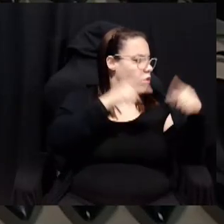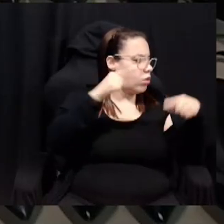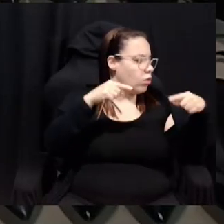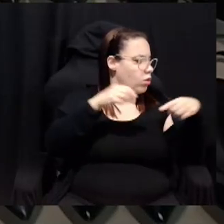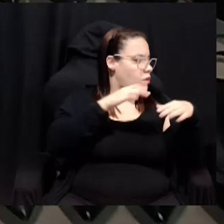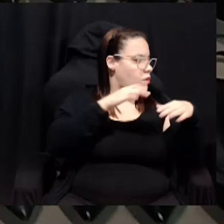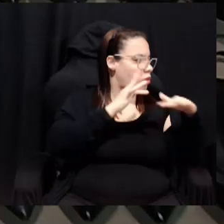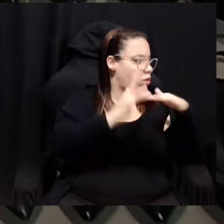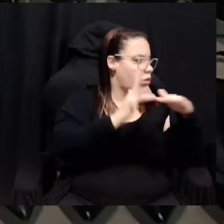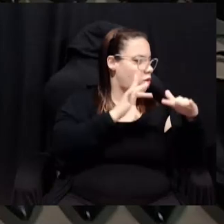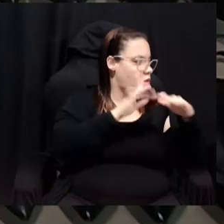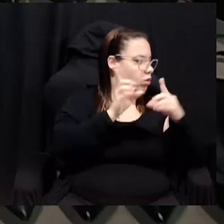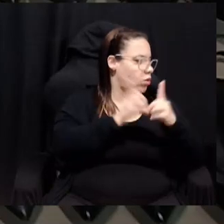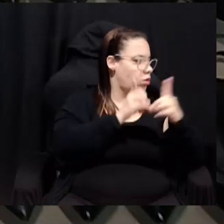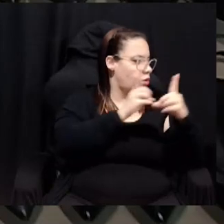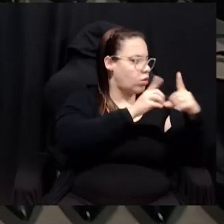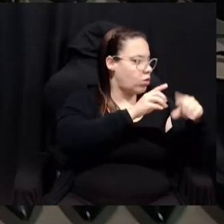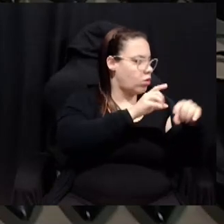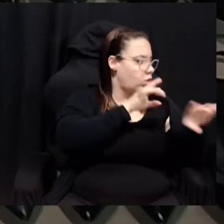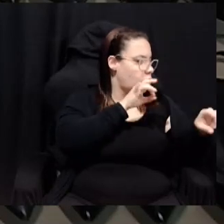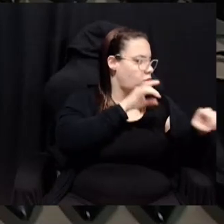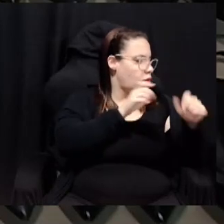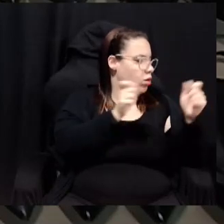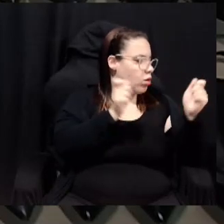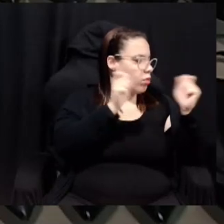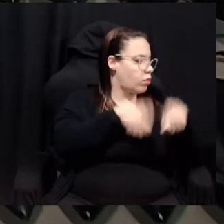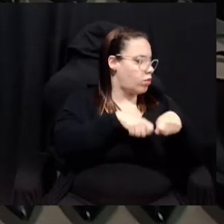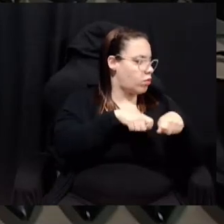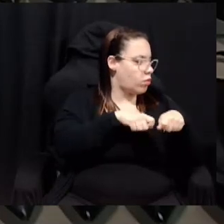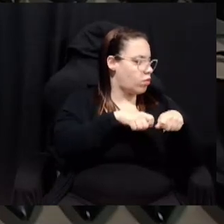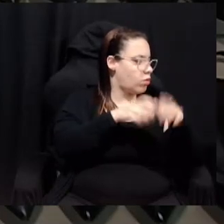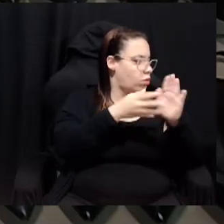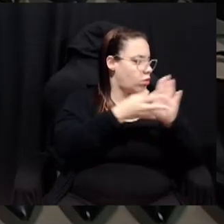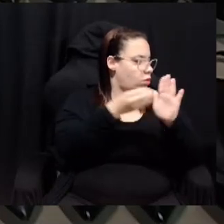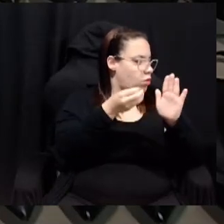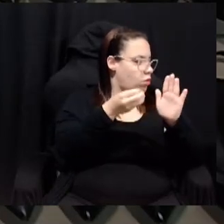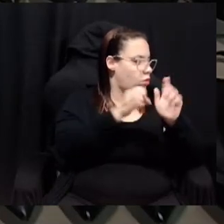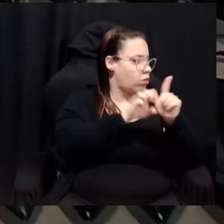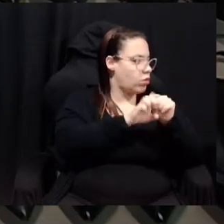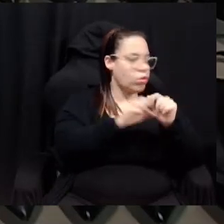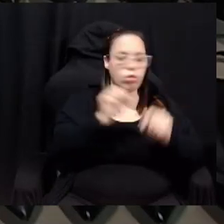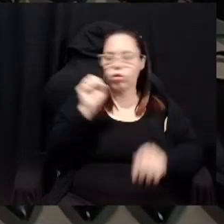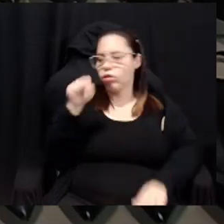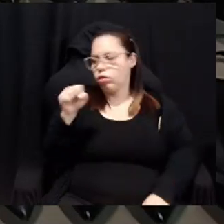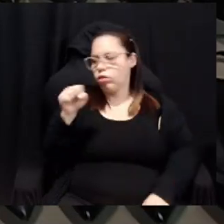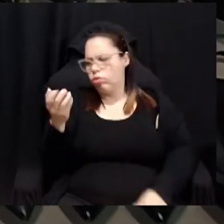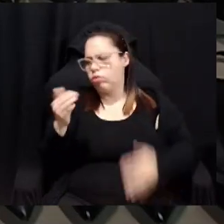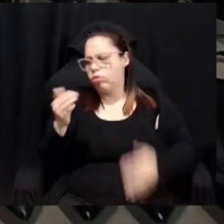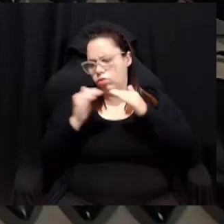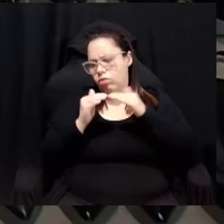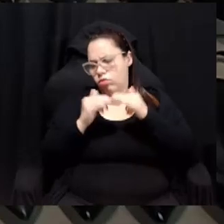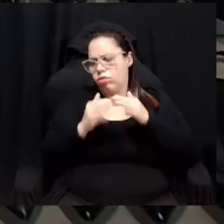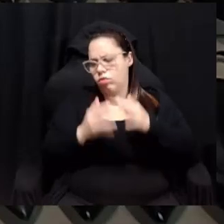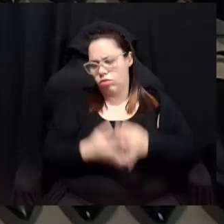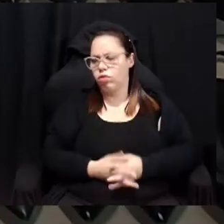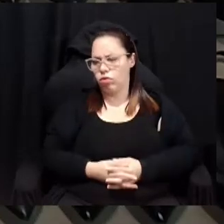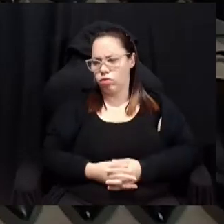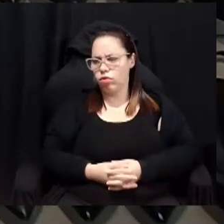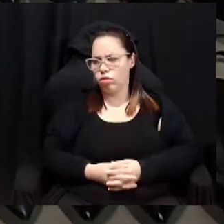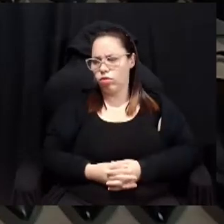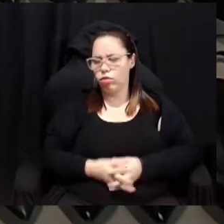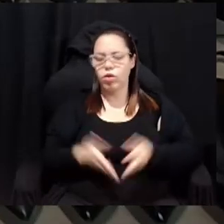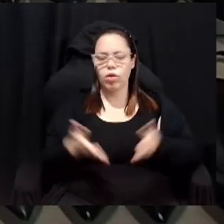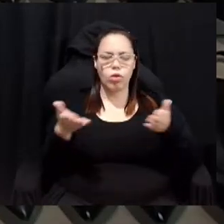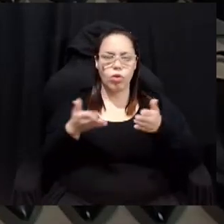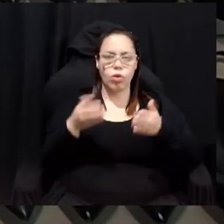de atendimento virtual é possível em vários modelos de negócios? Sim, com certeza, com certeza. Hoje eu tenho uma experiência um